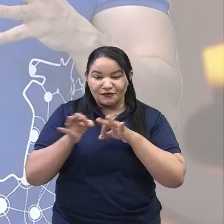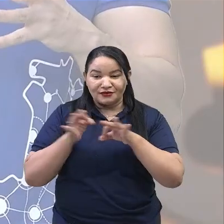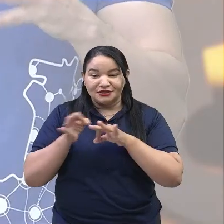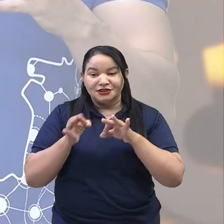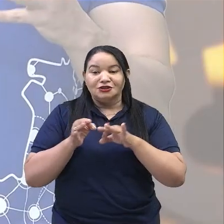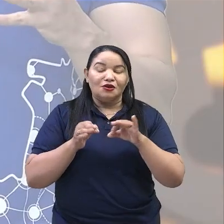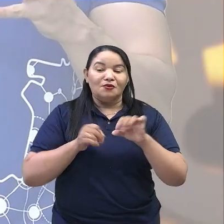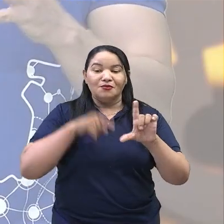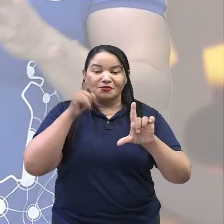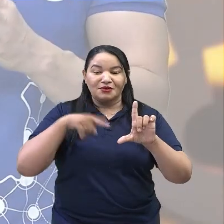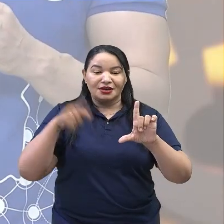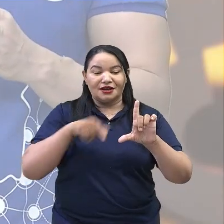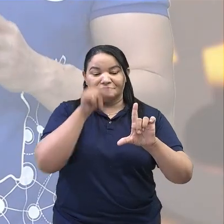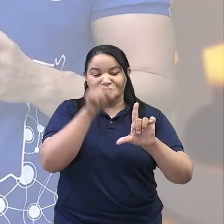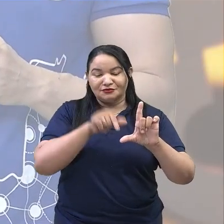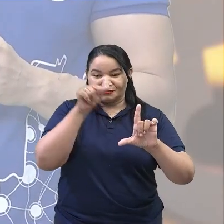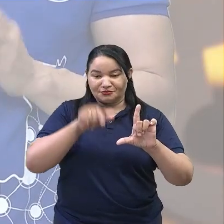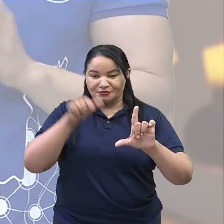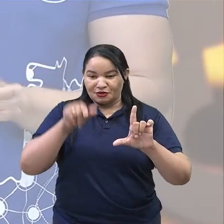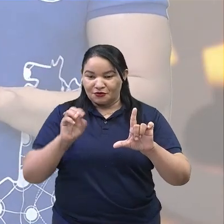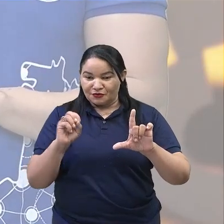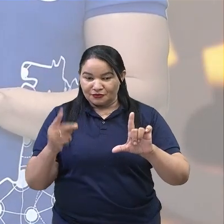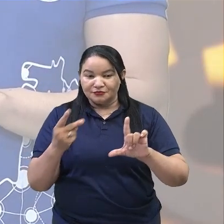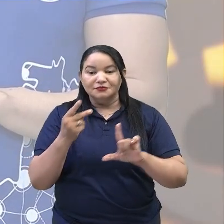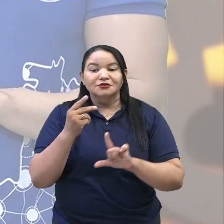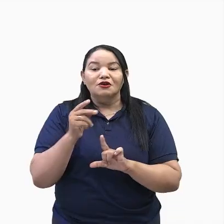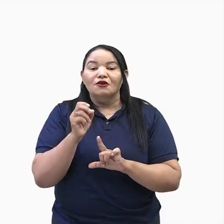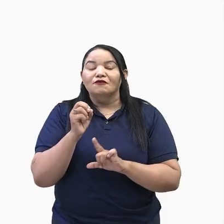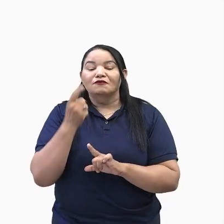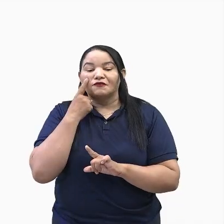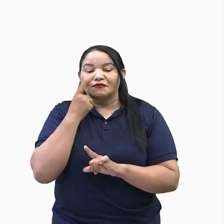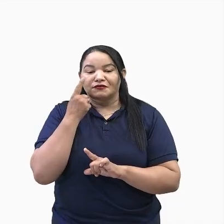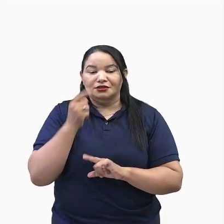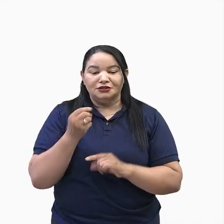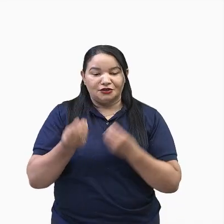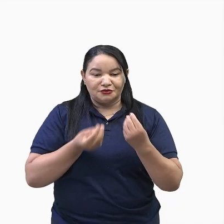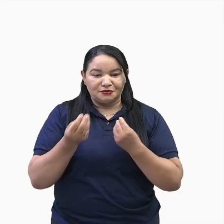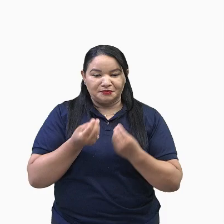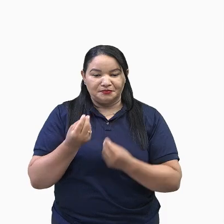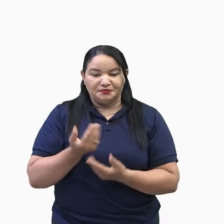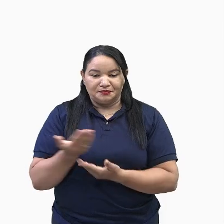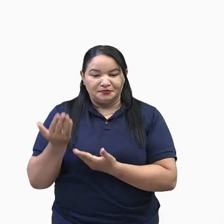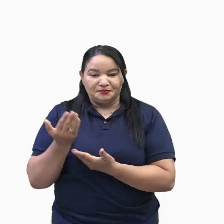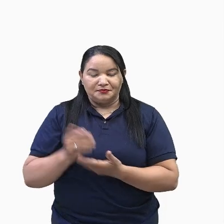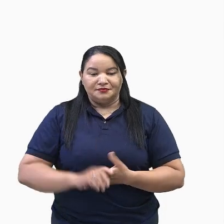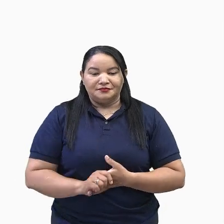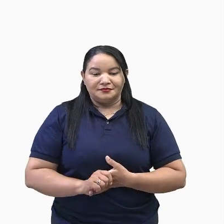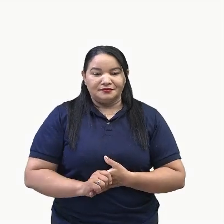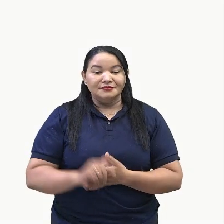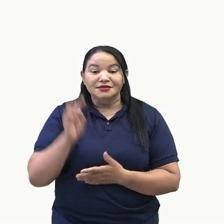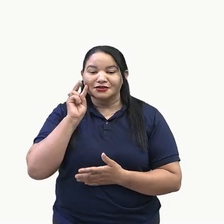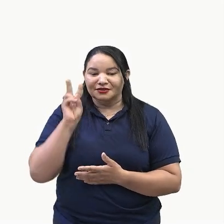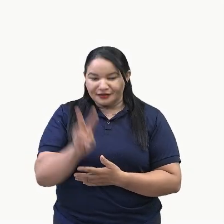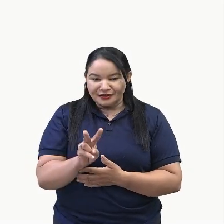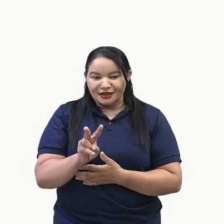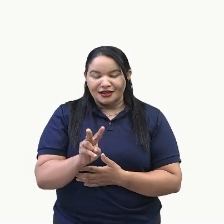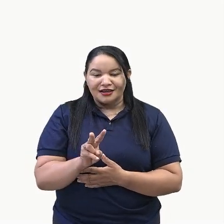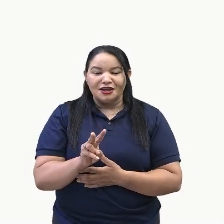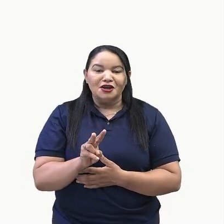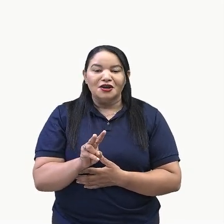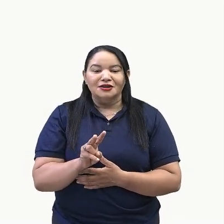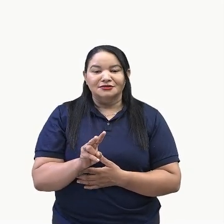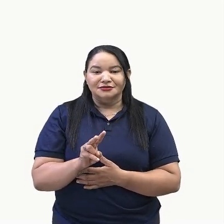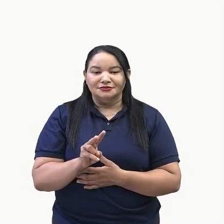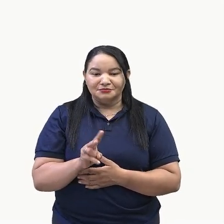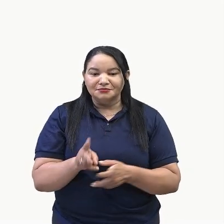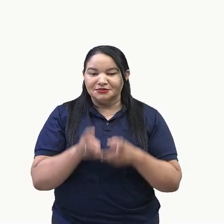nosso gráfico de barra ou coluna. Olha como essas informações ficaram em forma de gráfico. Olha, visualmente a gente já consegue